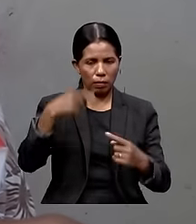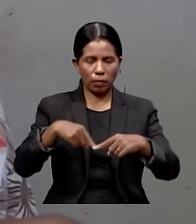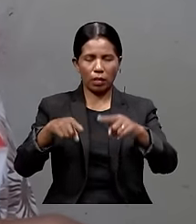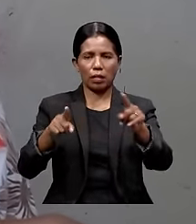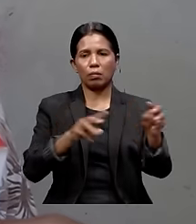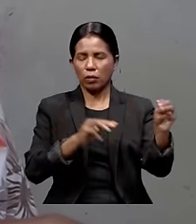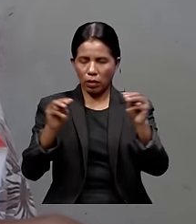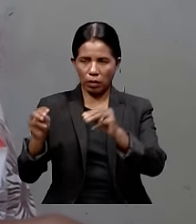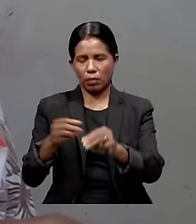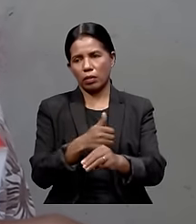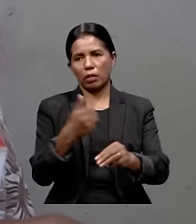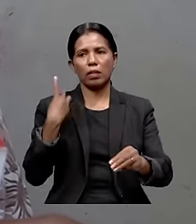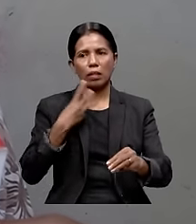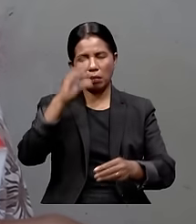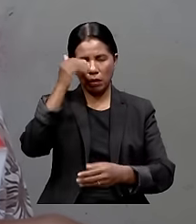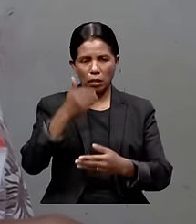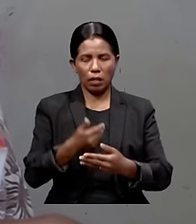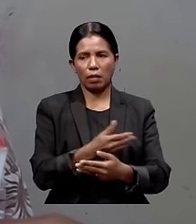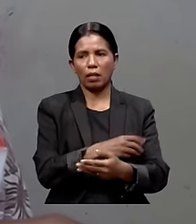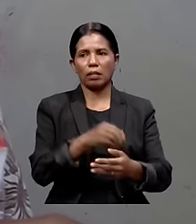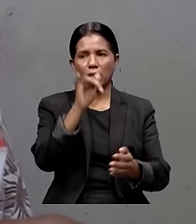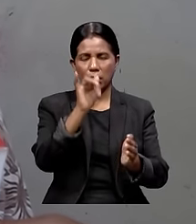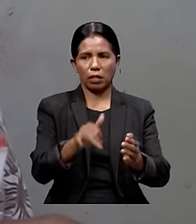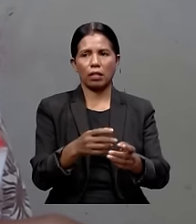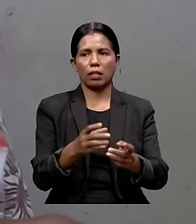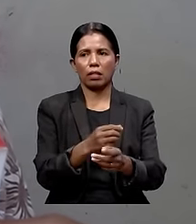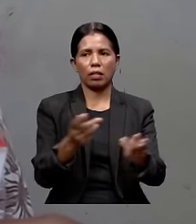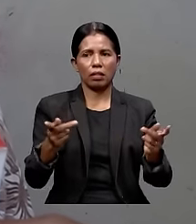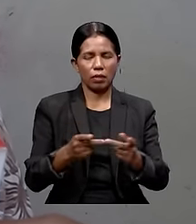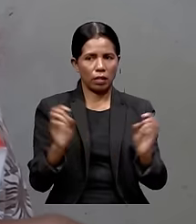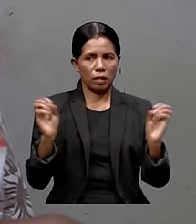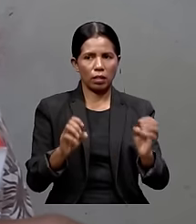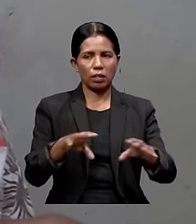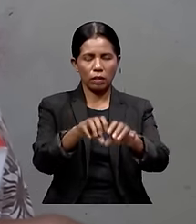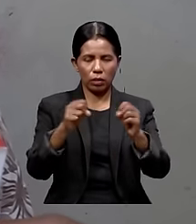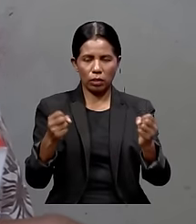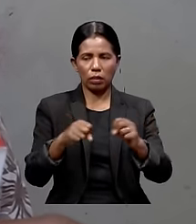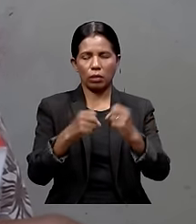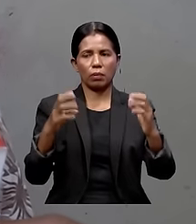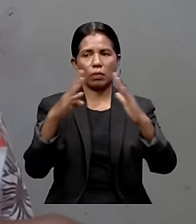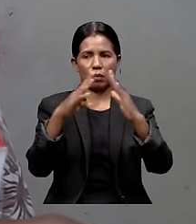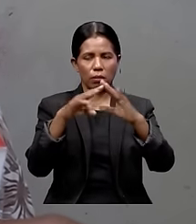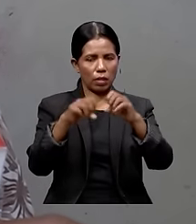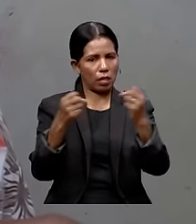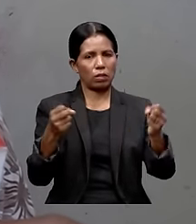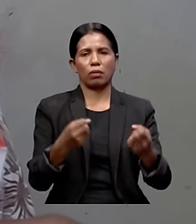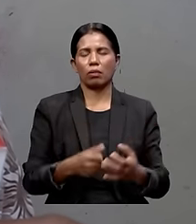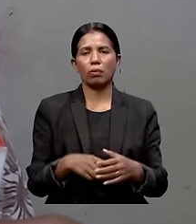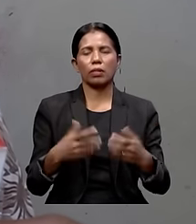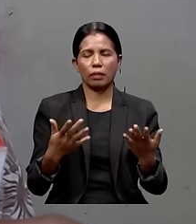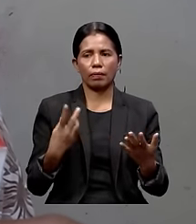ba. Ami amne wan hira sayan agora atu halih ne mesa agora hare fatin lai han. Sobo no bot sirne sobo hotona.